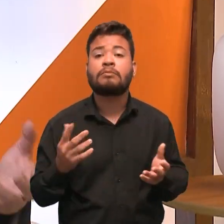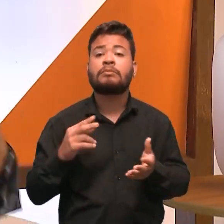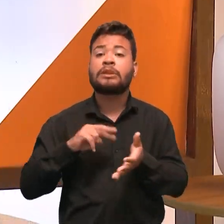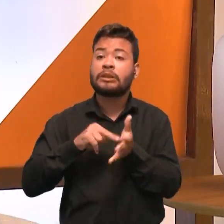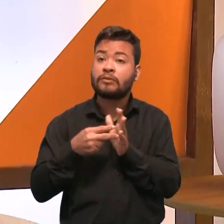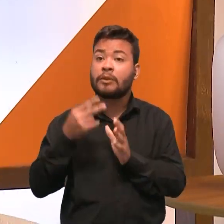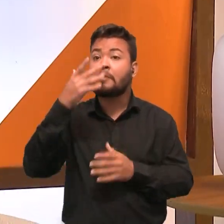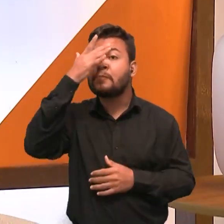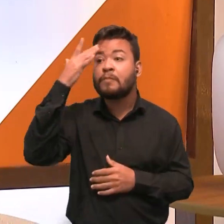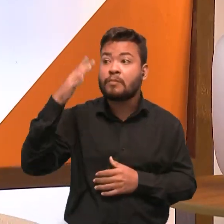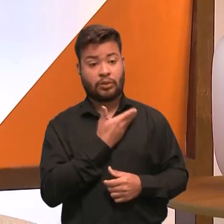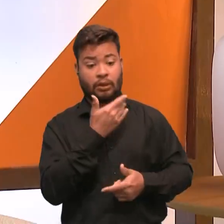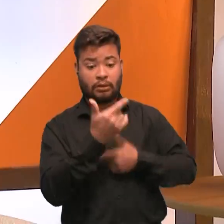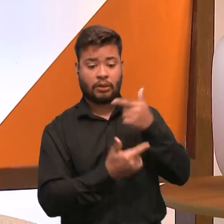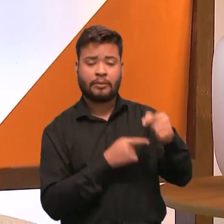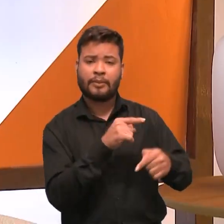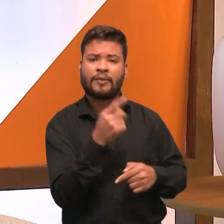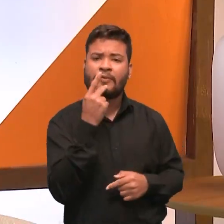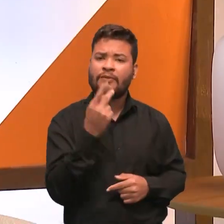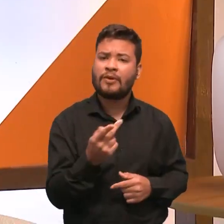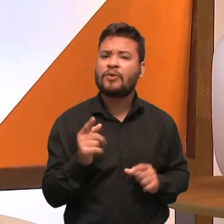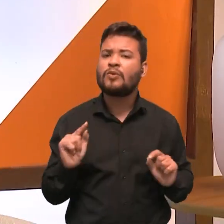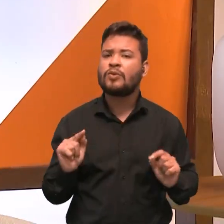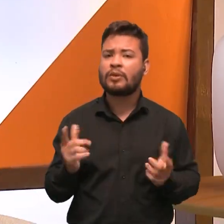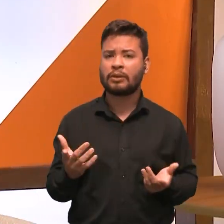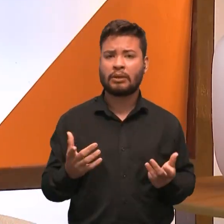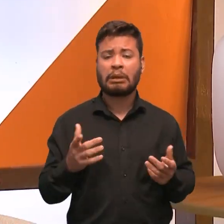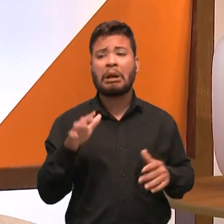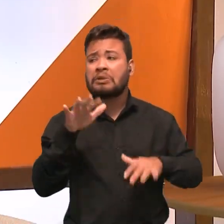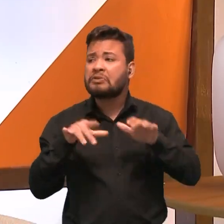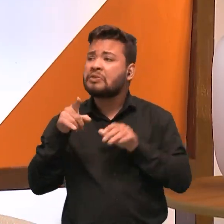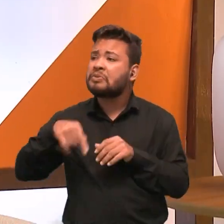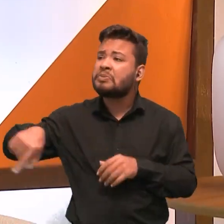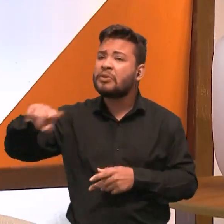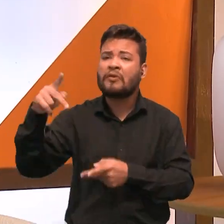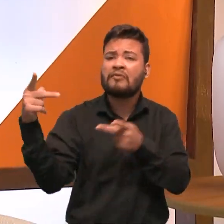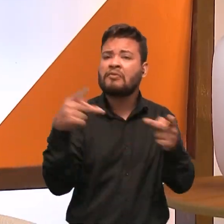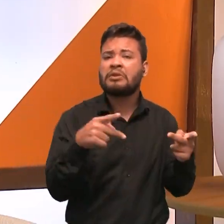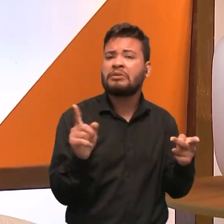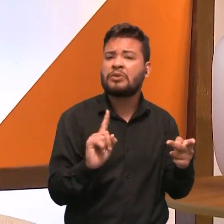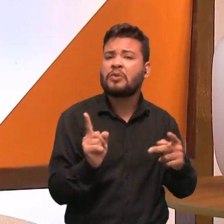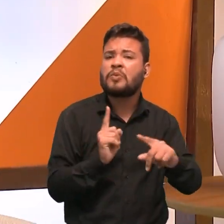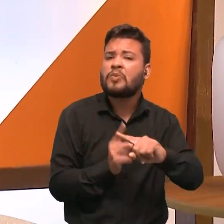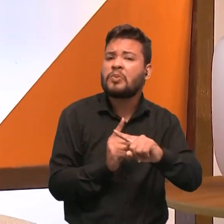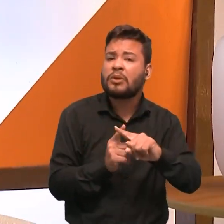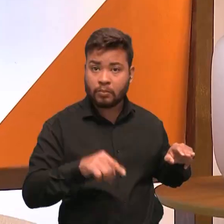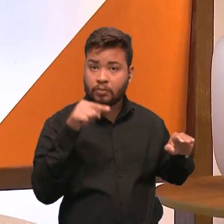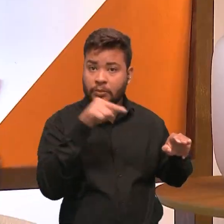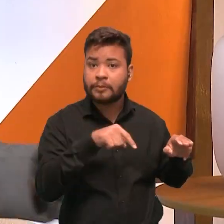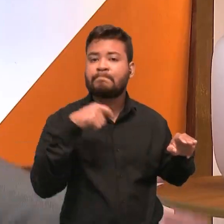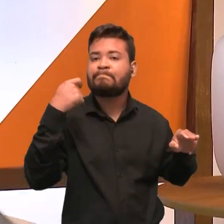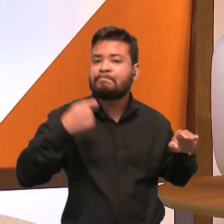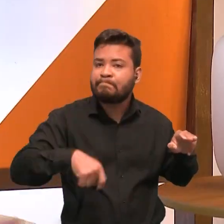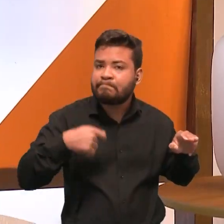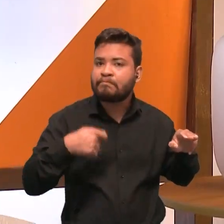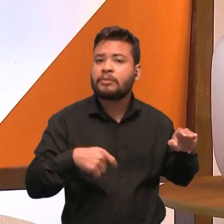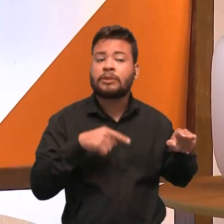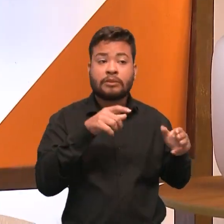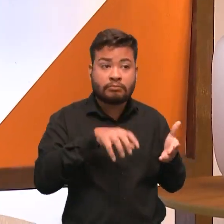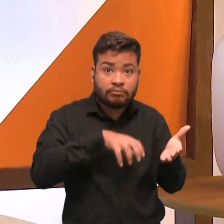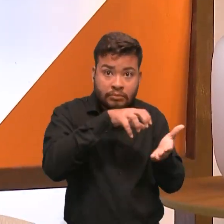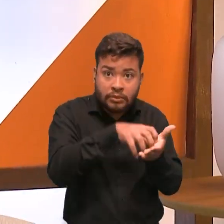transformados em símbolos específicos que passam a ser representativos dessa cultura. E aí cumpre-se o objetivo museológico,